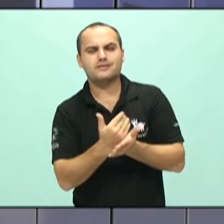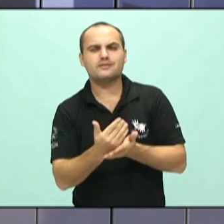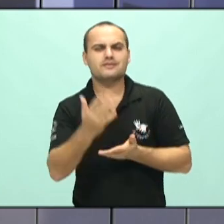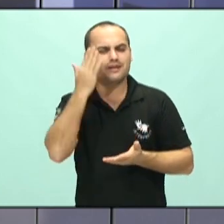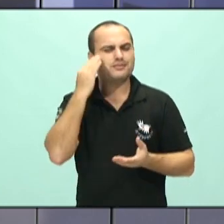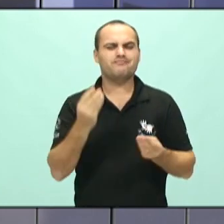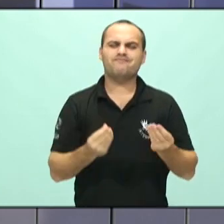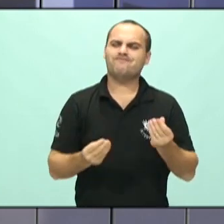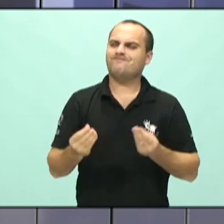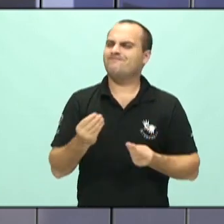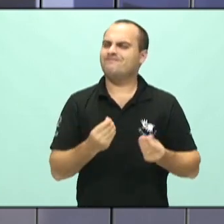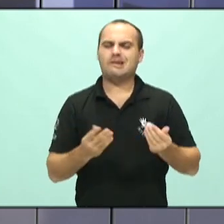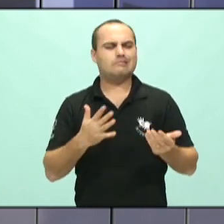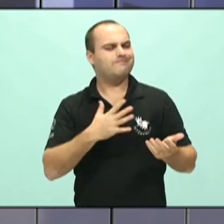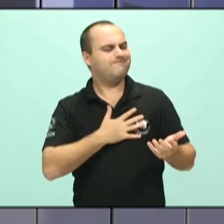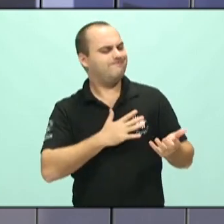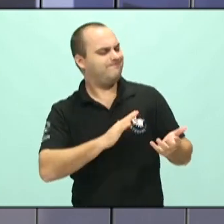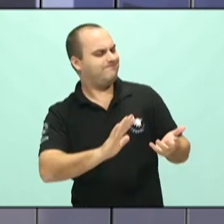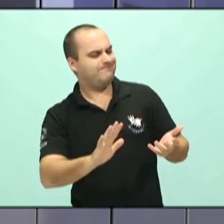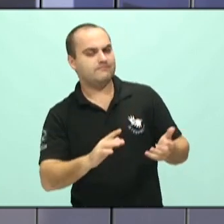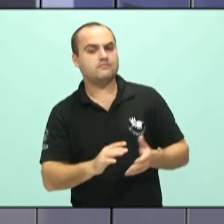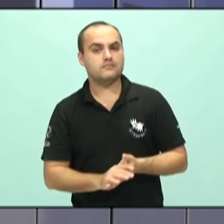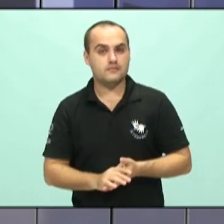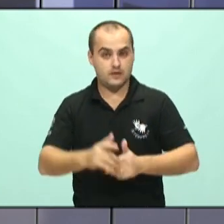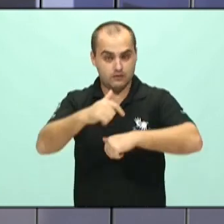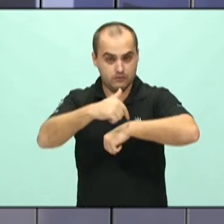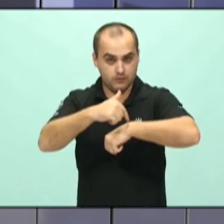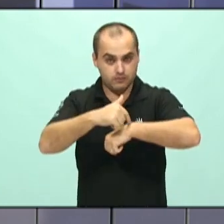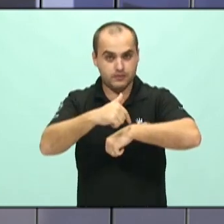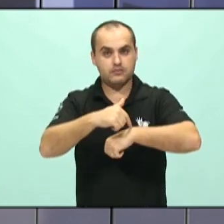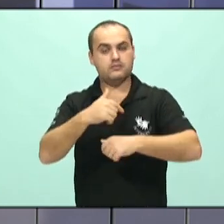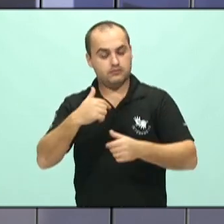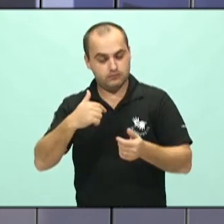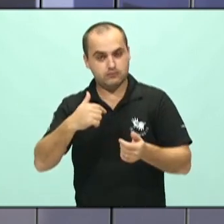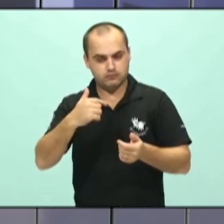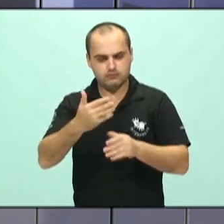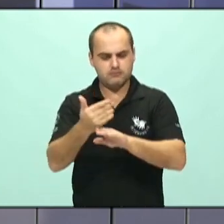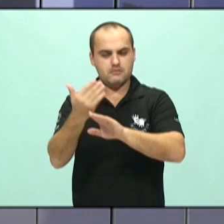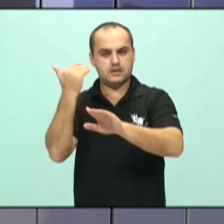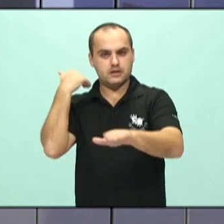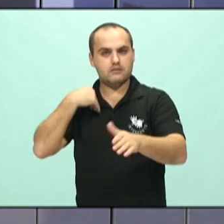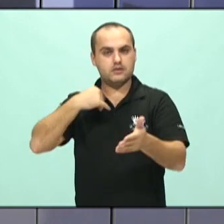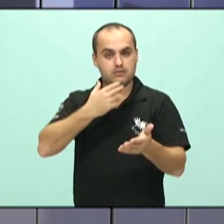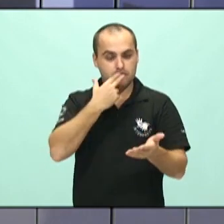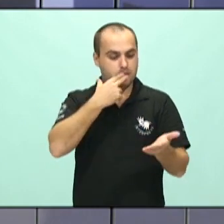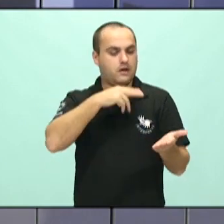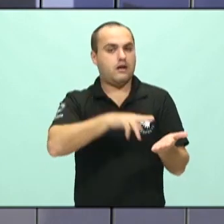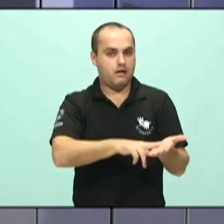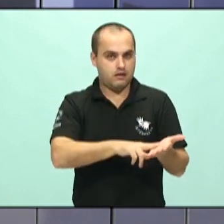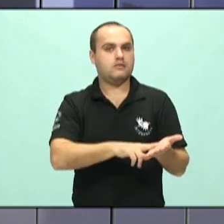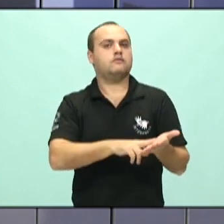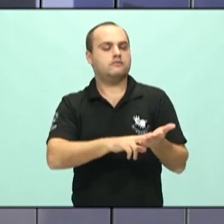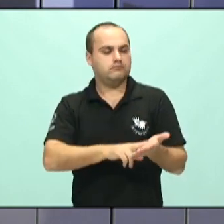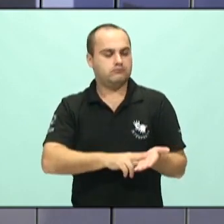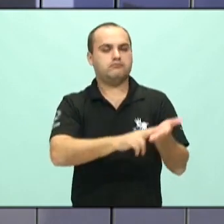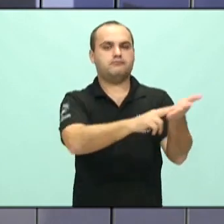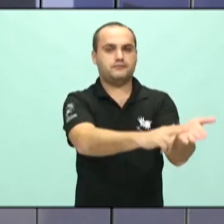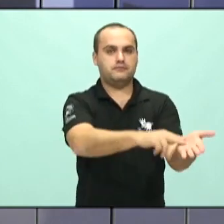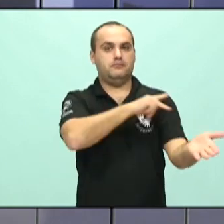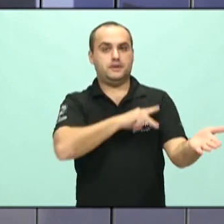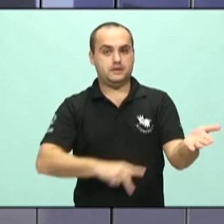com isso. Eu, inclusive, na época, até enviei uma carta à presidência do partido, eu fiz um pronunciamento oficial,